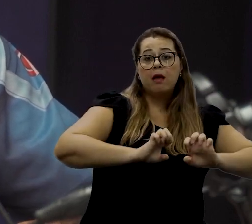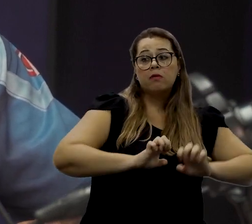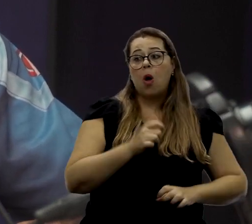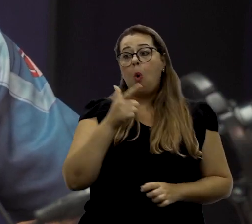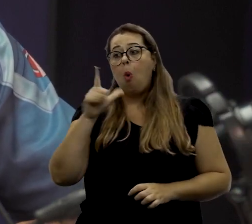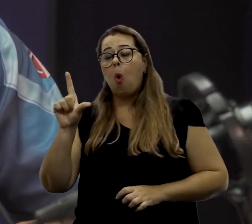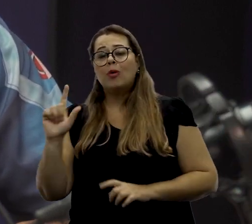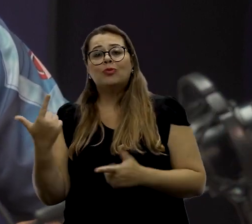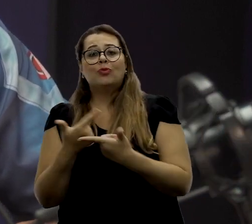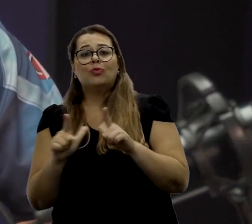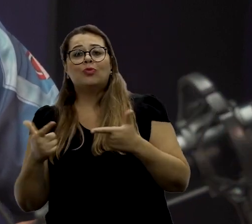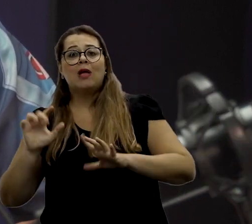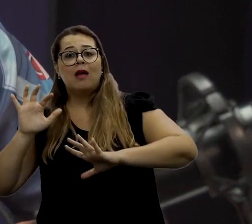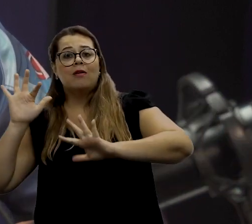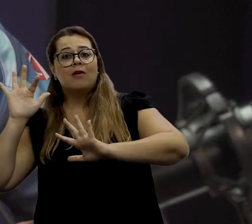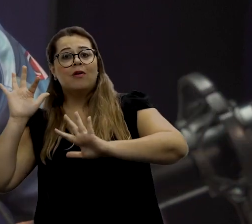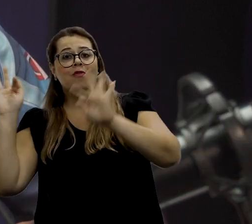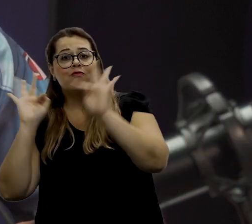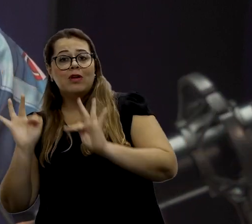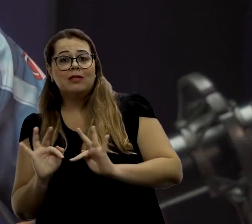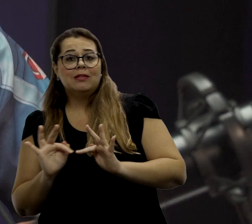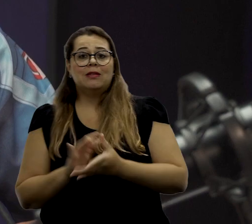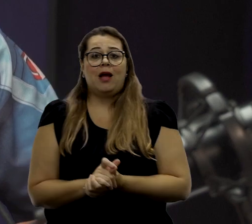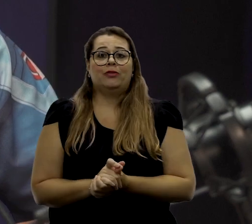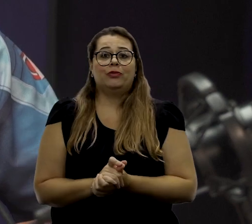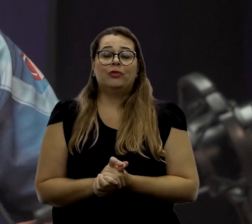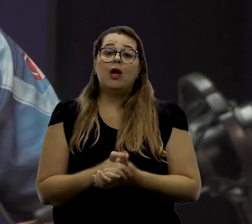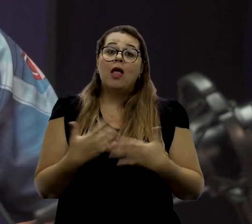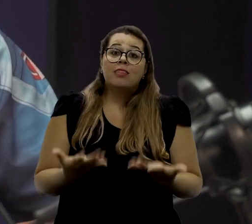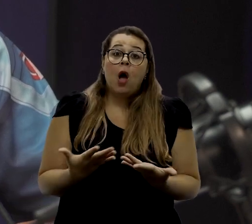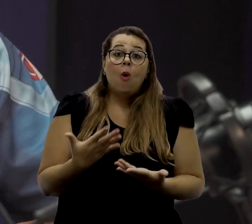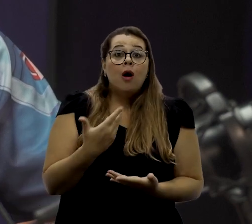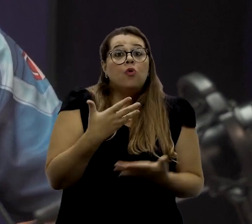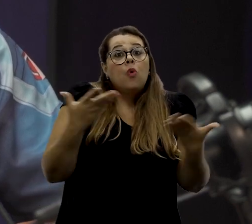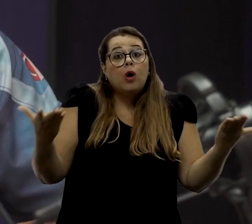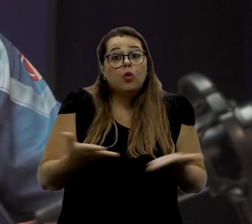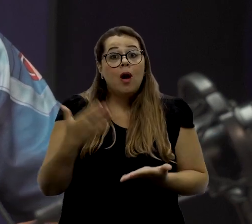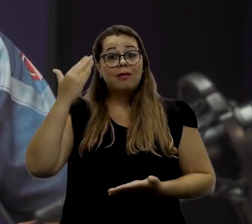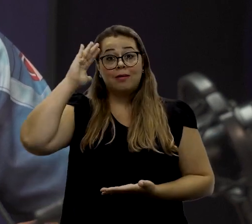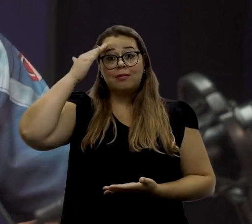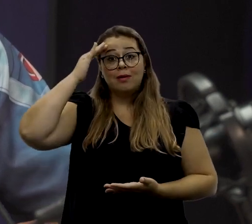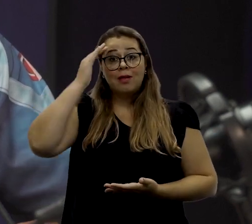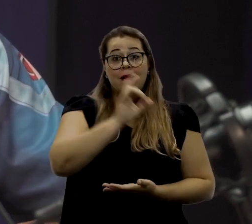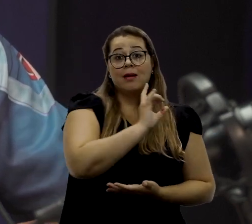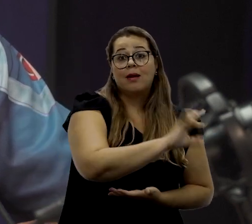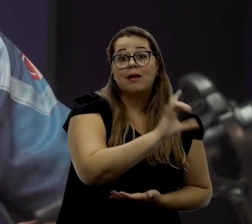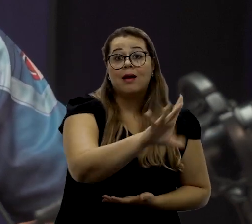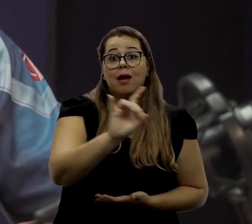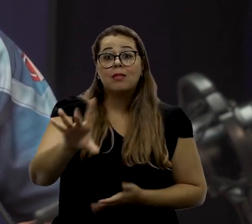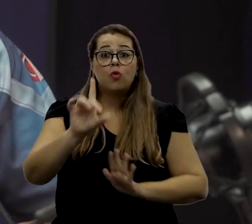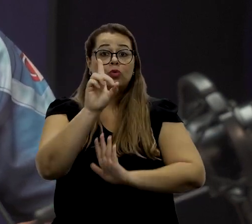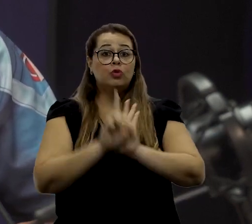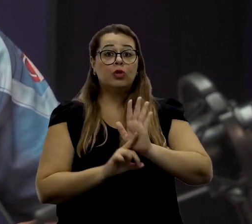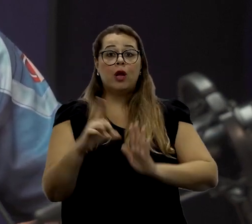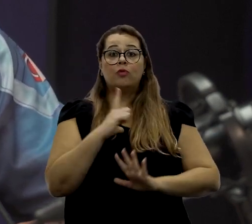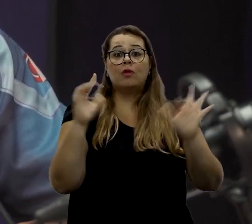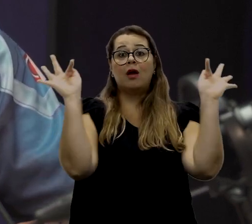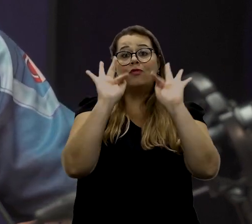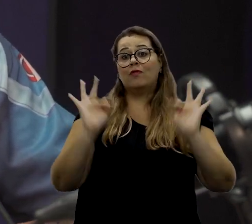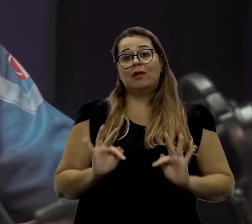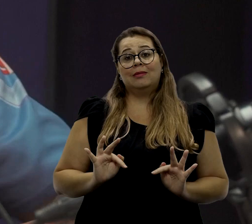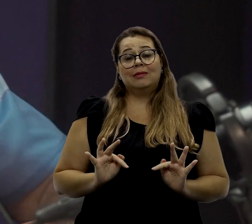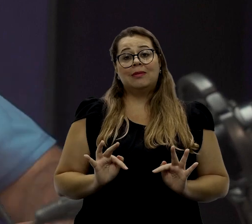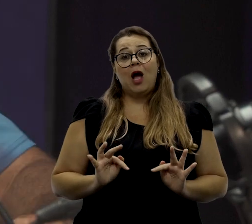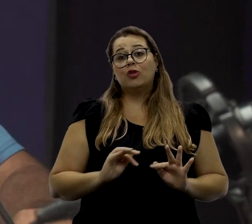não é felicidade. O que nós precisamos urgentemente é entender que as pessoas têm direito de ser felizes do jeito que ela achar que deve